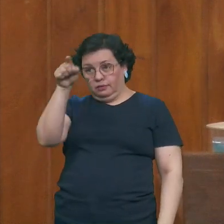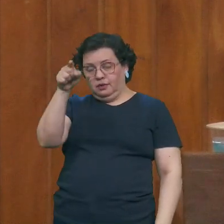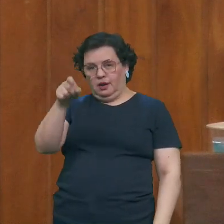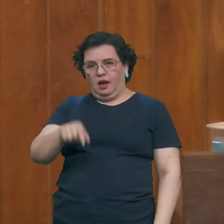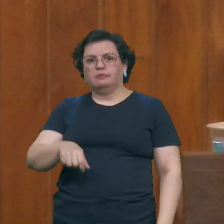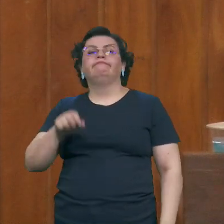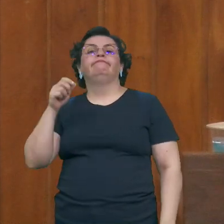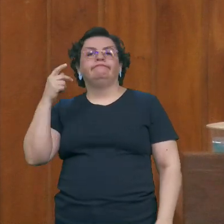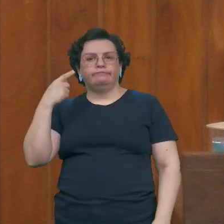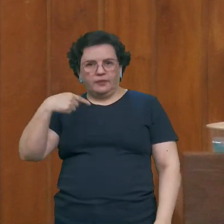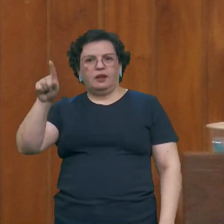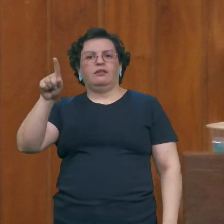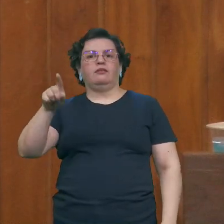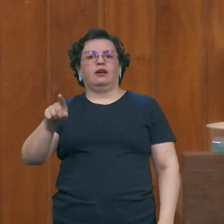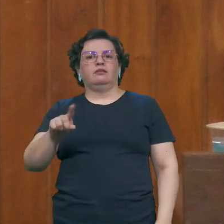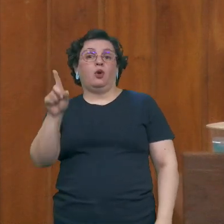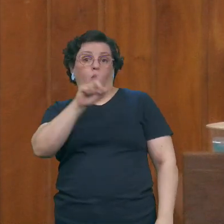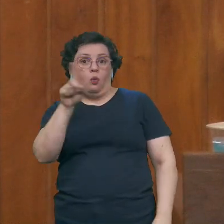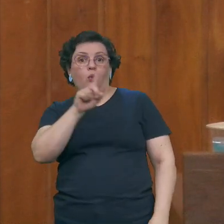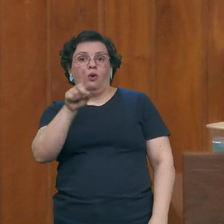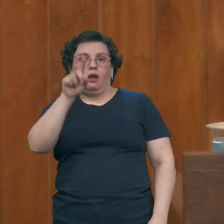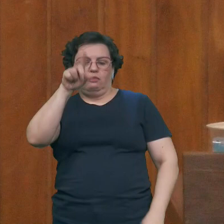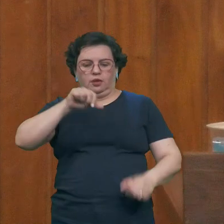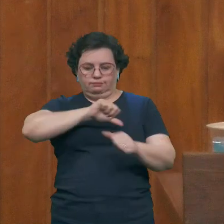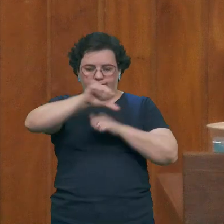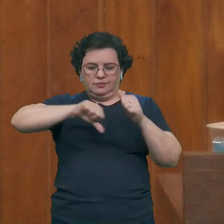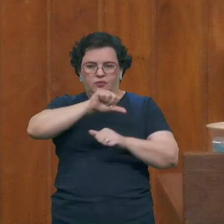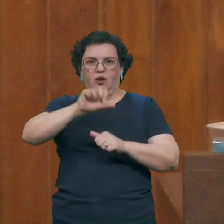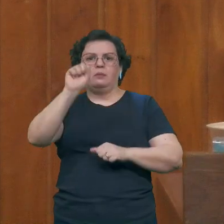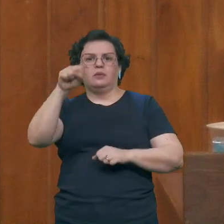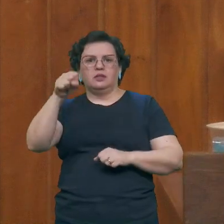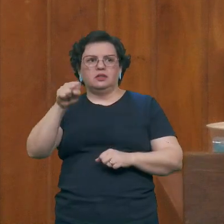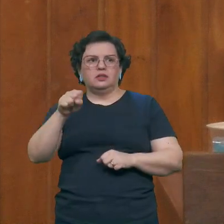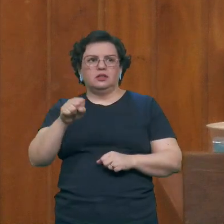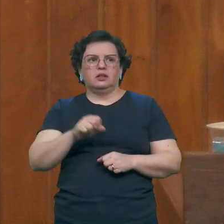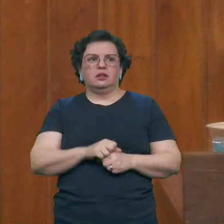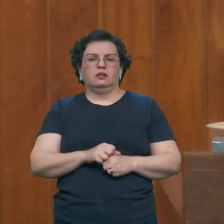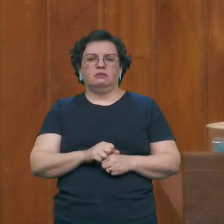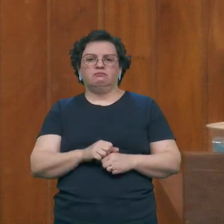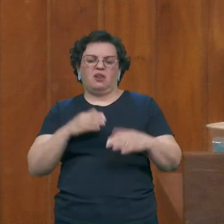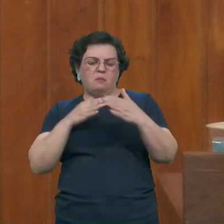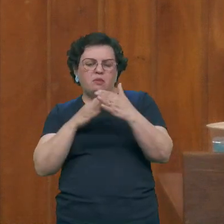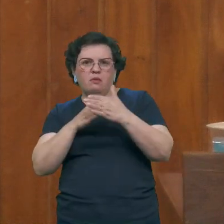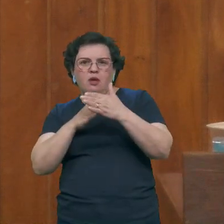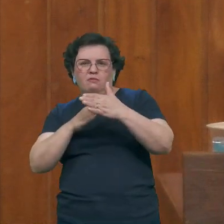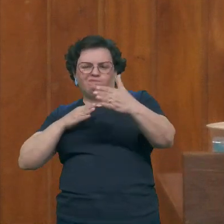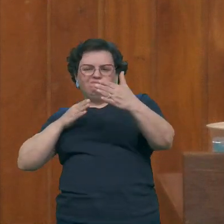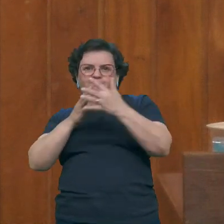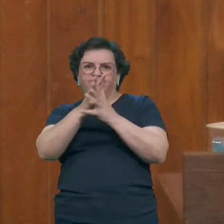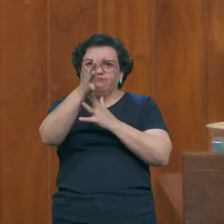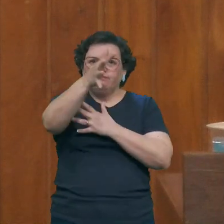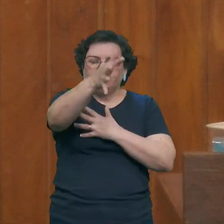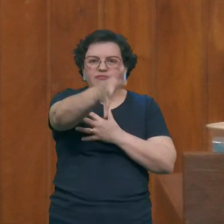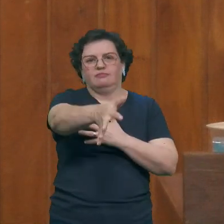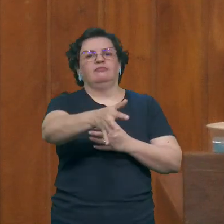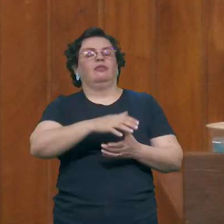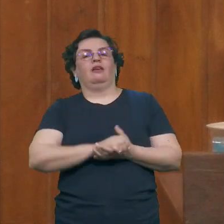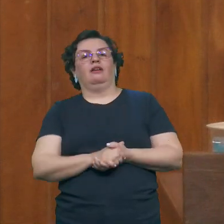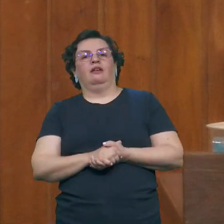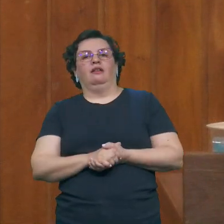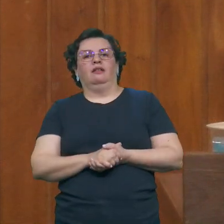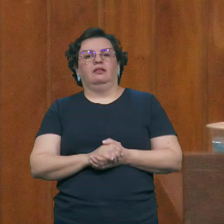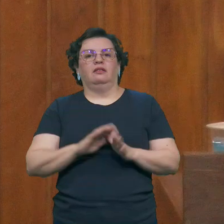para ela é o sim. O não encoraja o obstáculo para ela vencer. O